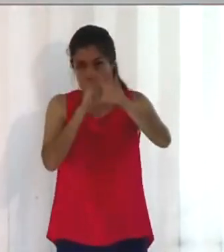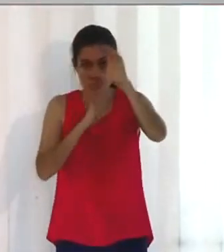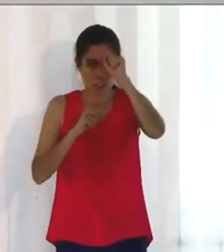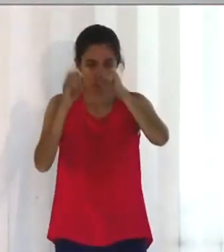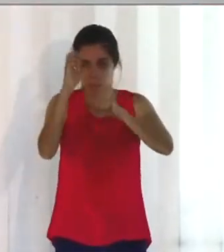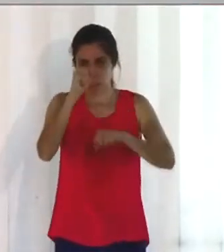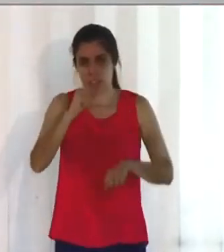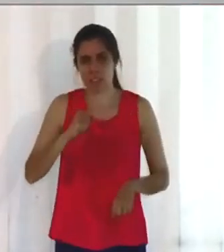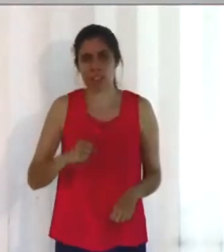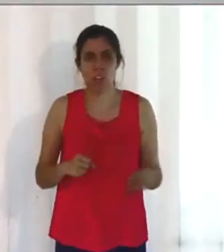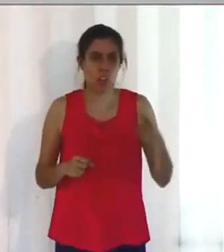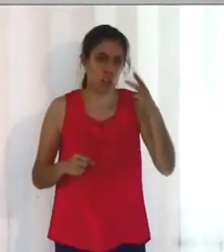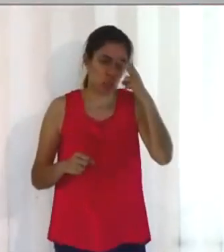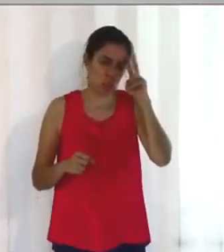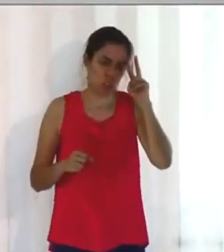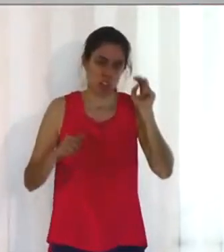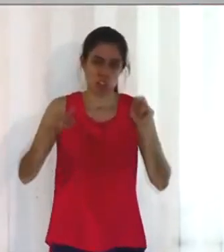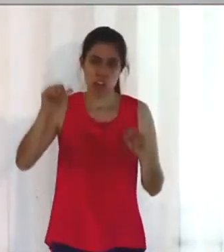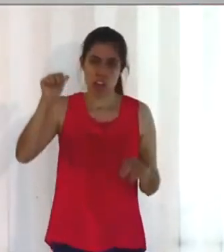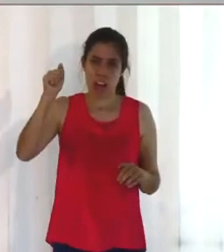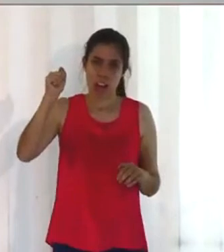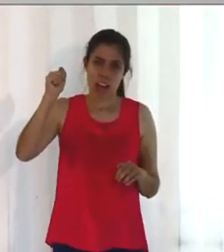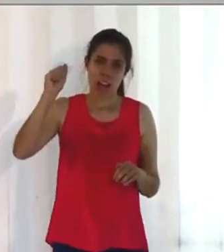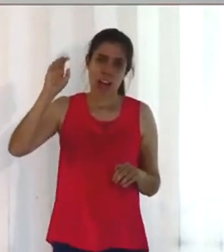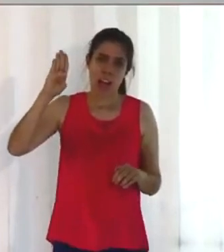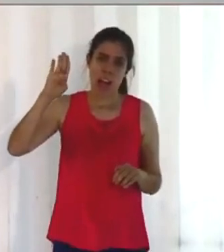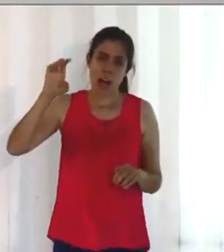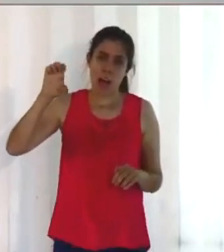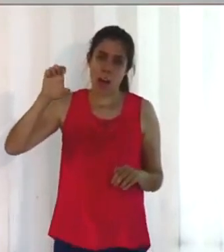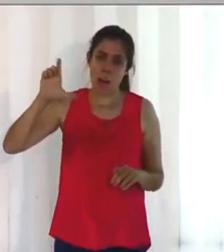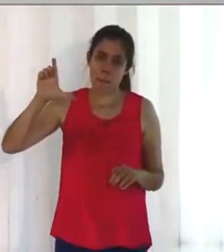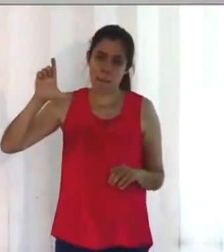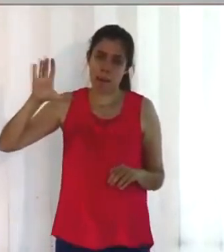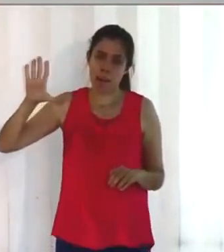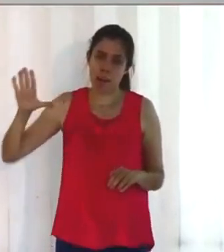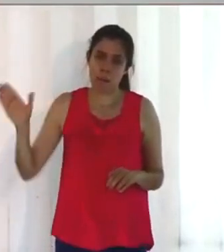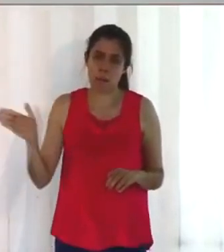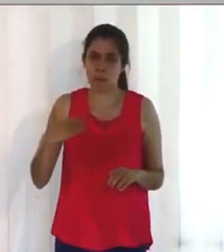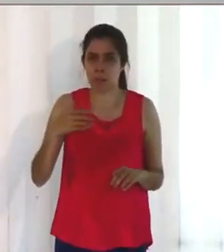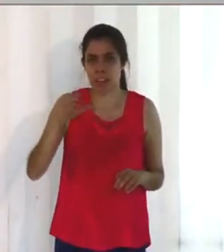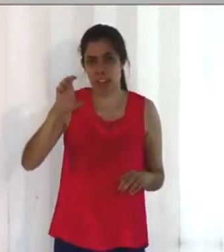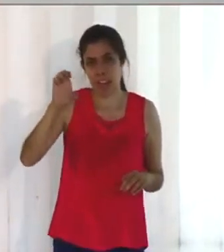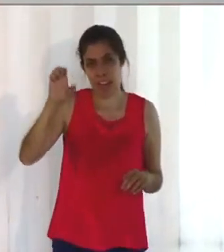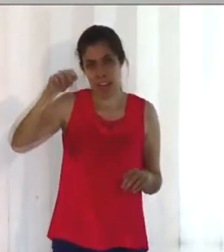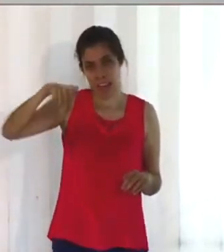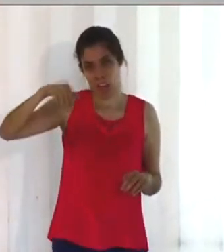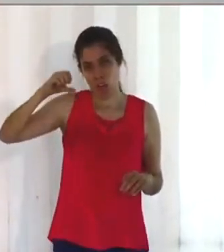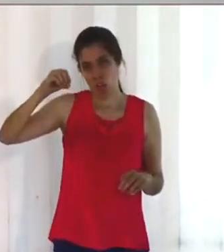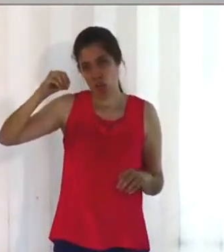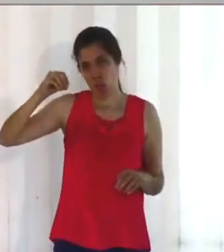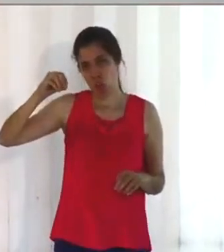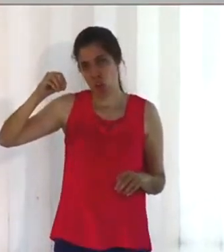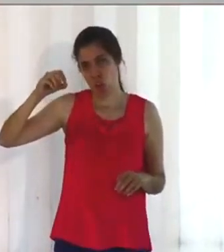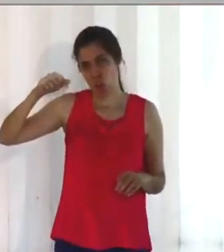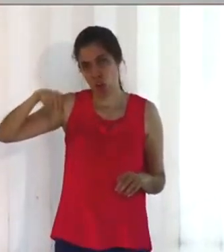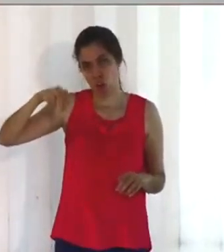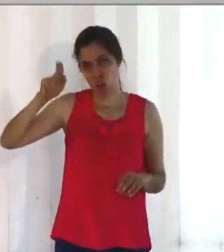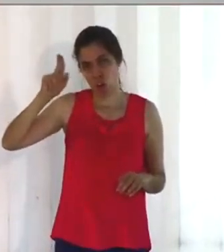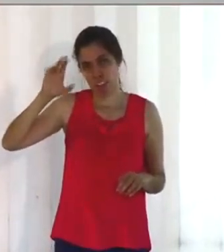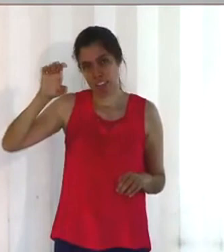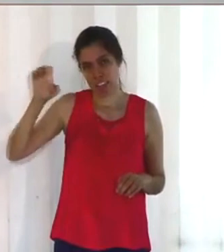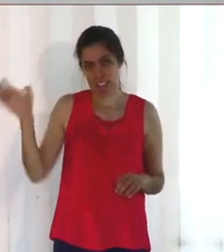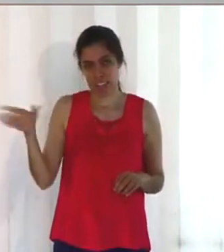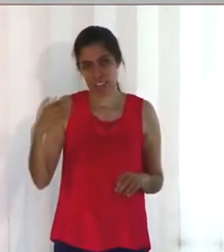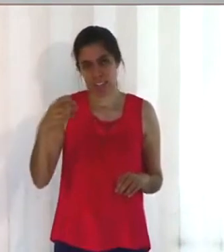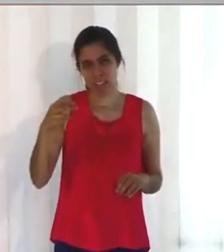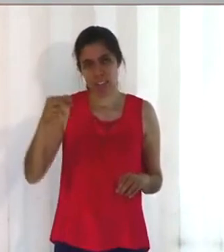Enoque e conheça a história de Noé. Estão lá no livro de Gênesis, capítulos 4, 5 e 6. Agora pinta esse desenho